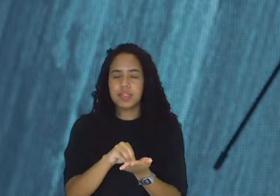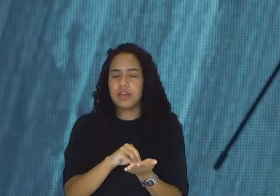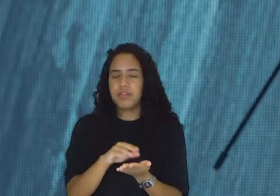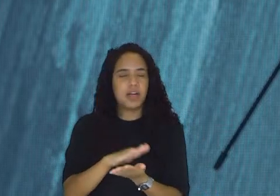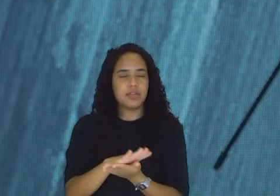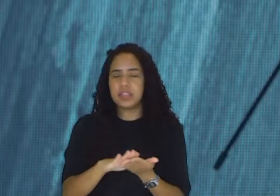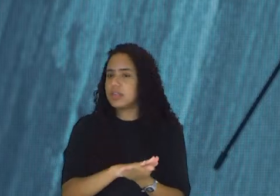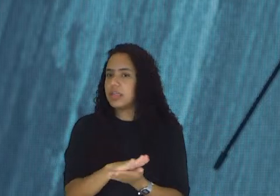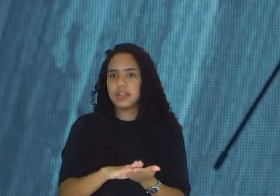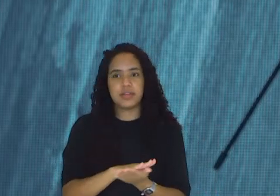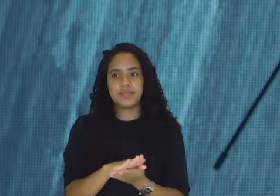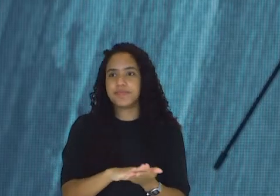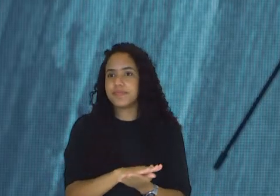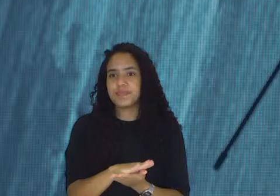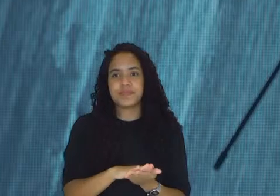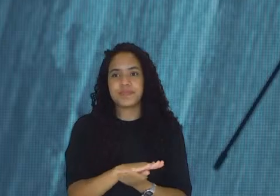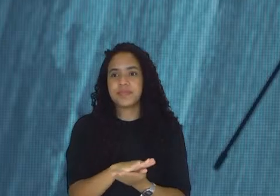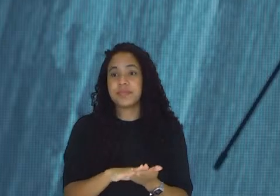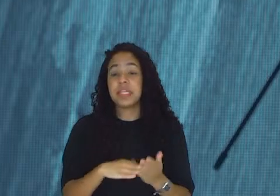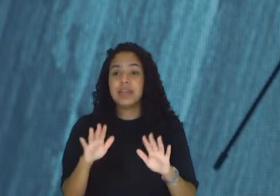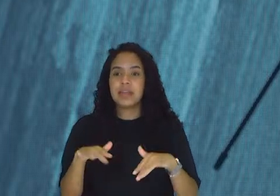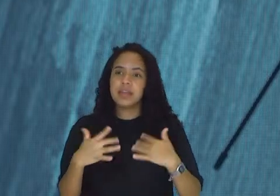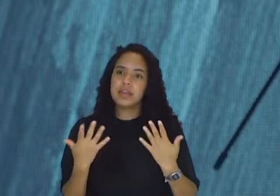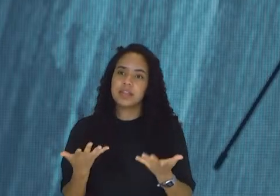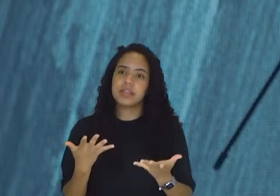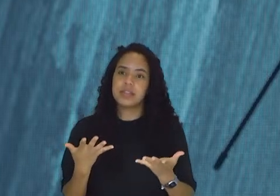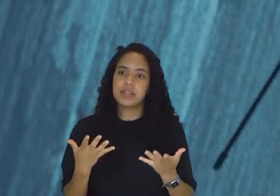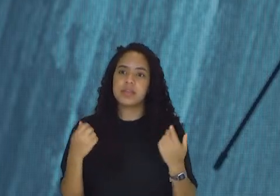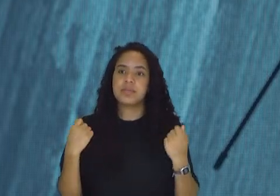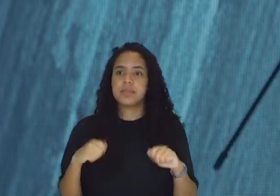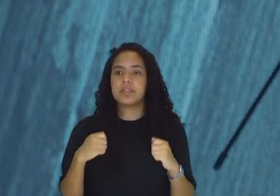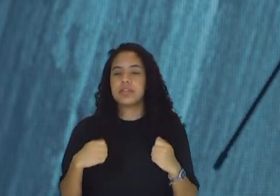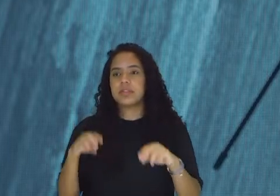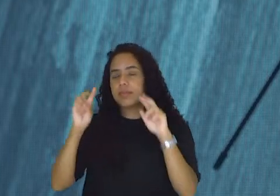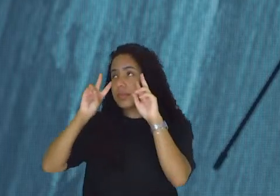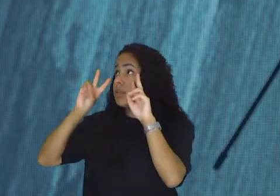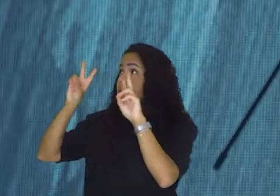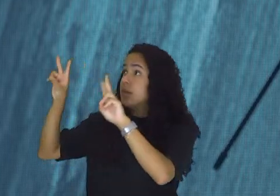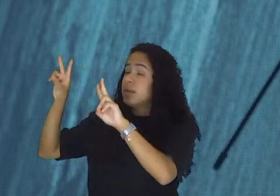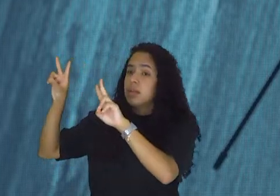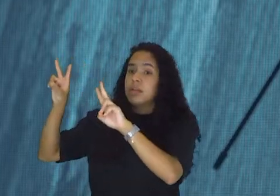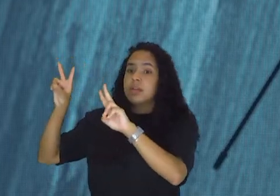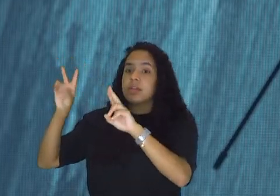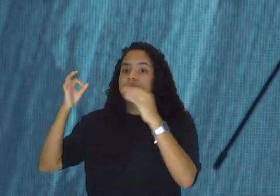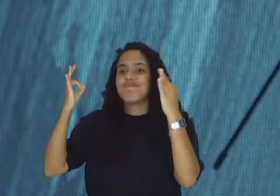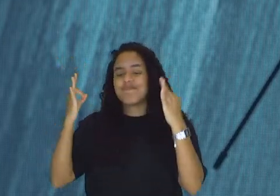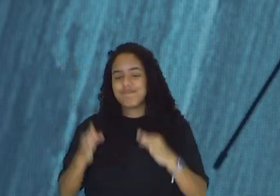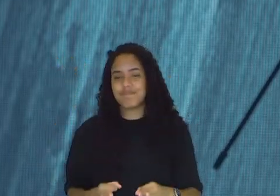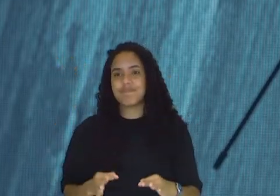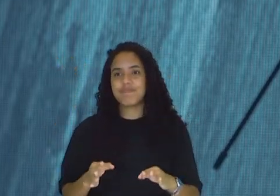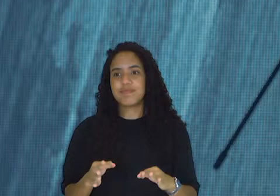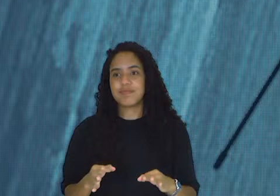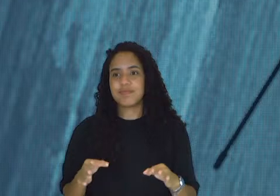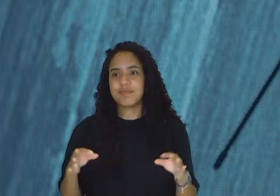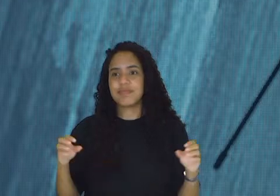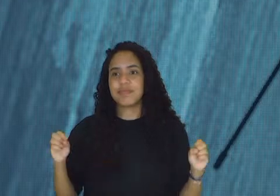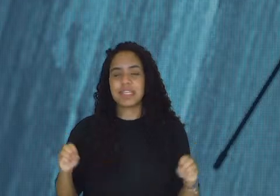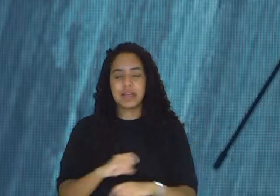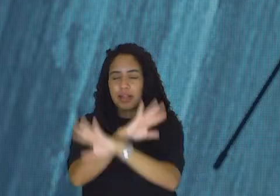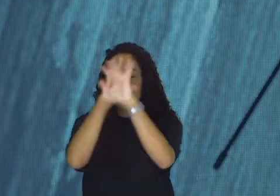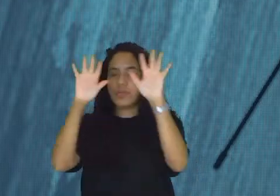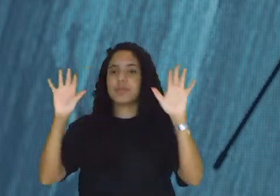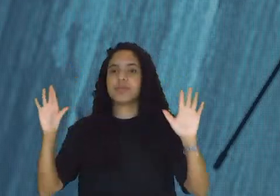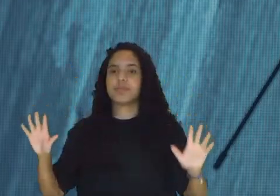Então, abre os nossos olhos, estapa os nossos ouvidos para essas verdades, para que essa noite nós